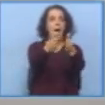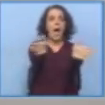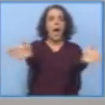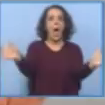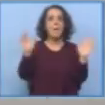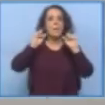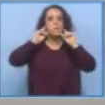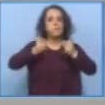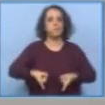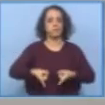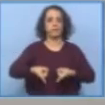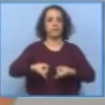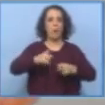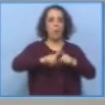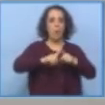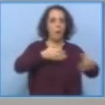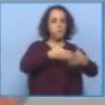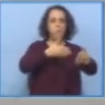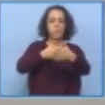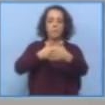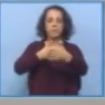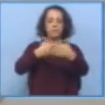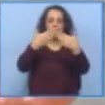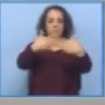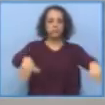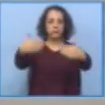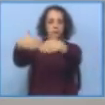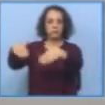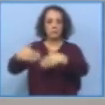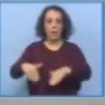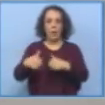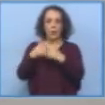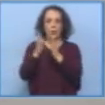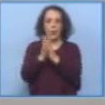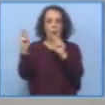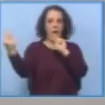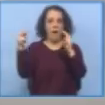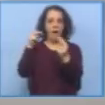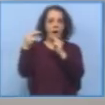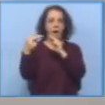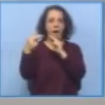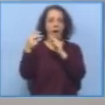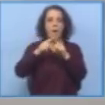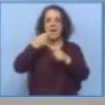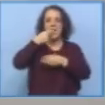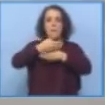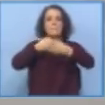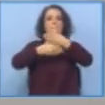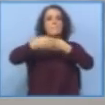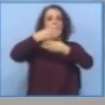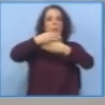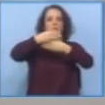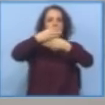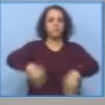e de muros. Havia ali os corações de uns e de outros a fervilhar, mesmo rompendo os muros todos que pudessem